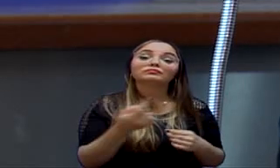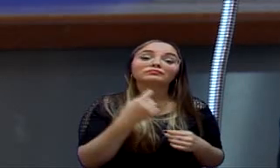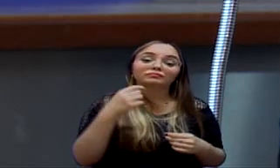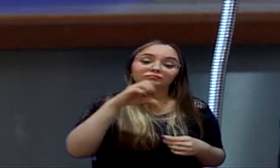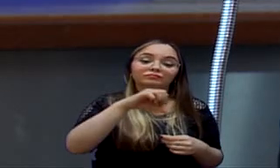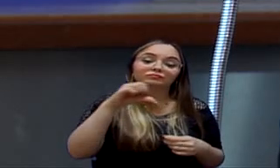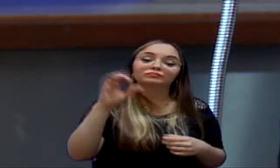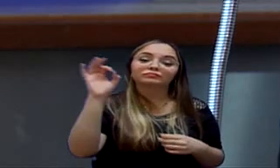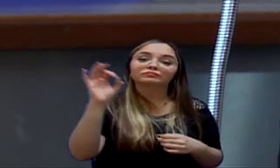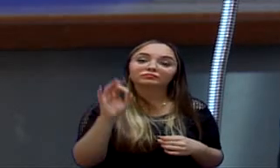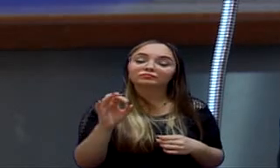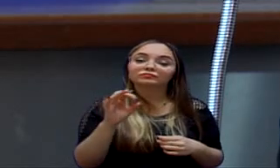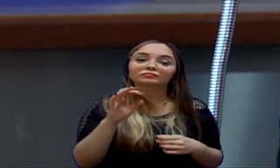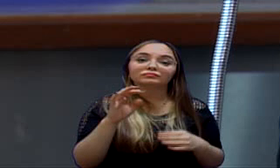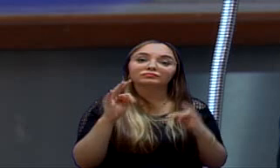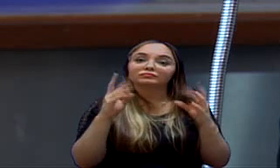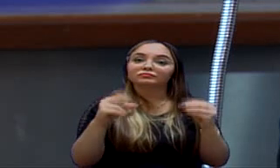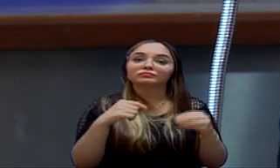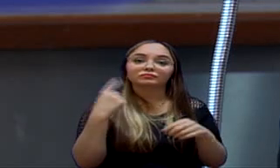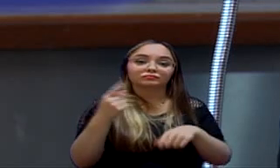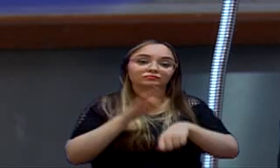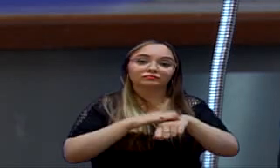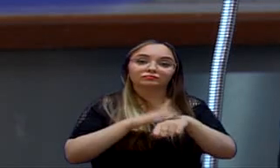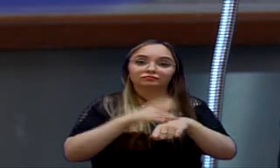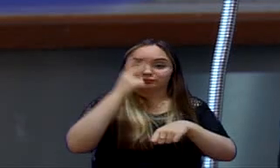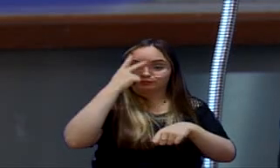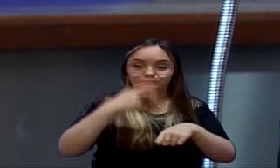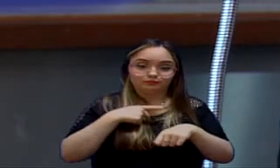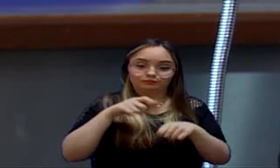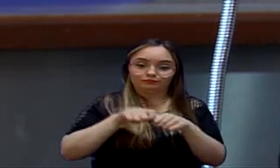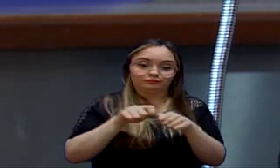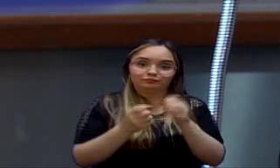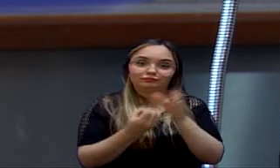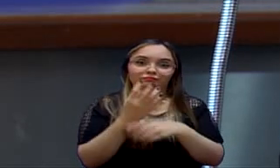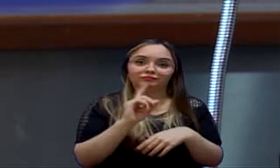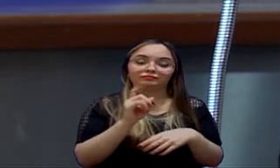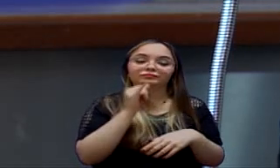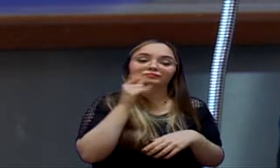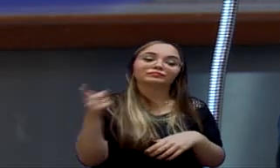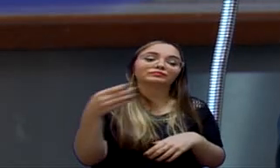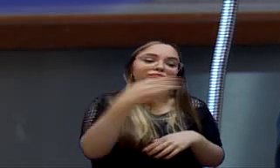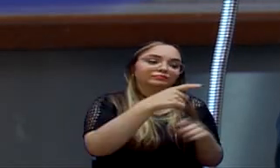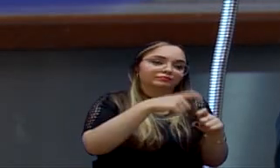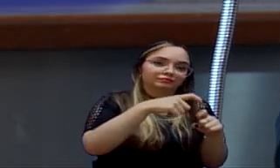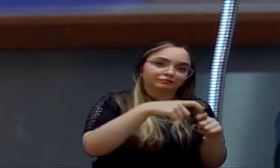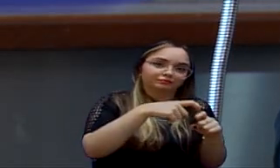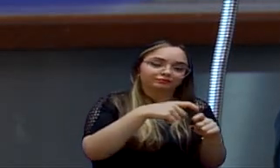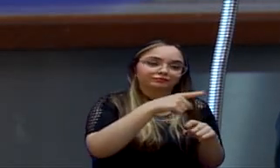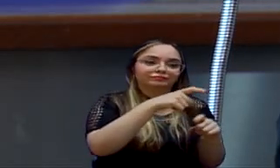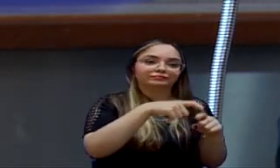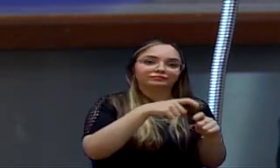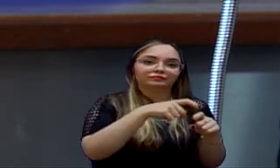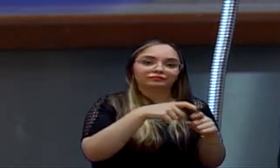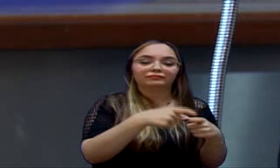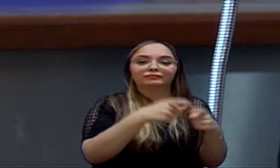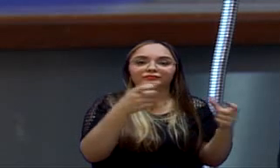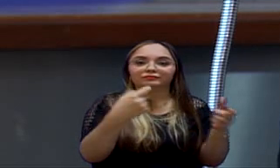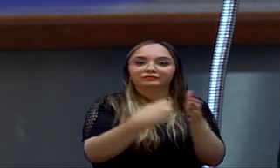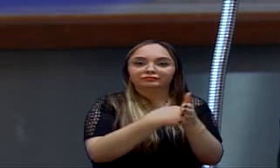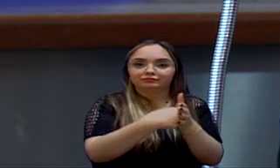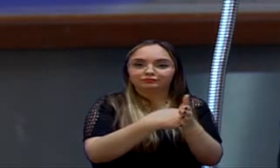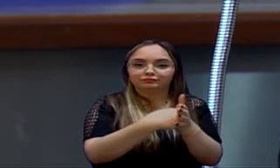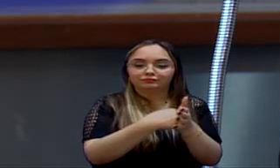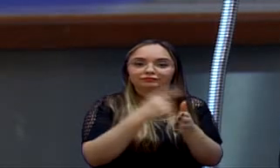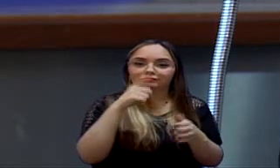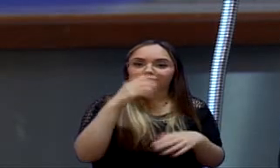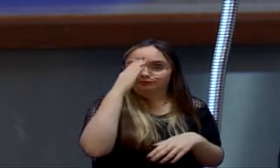funcionário do servidor do beneficiário não depende de autorização do Fonseca então a consulta Clínica a grande parte dos exames ele